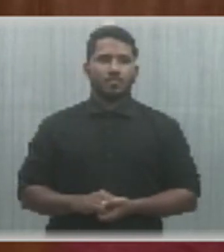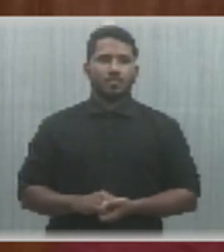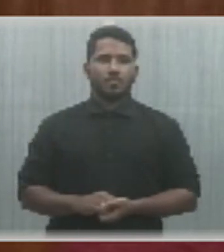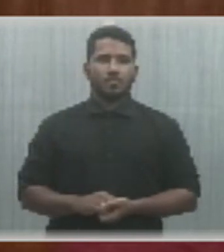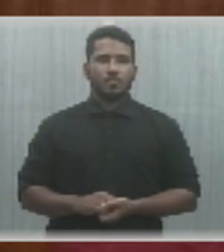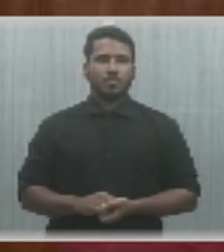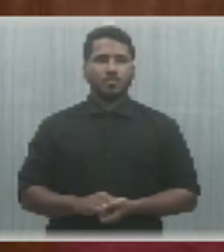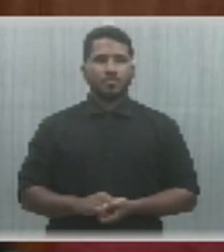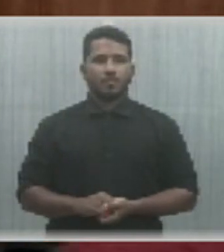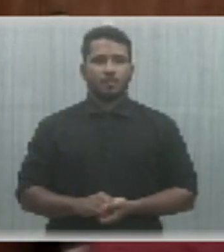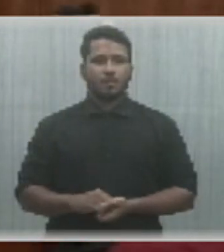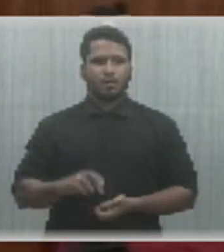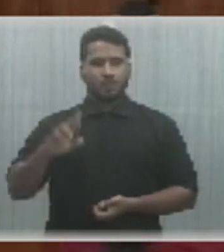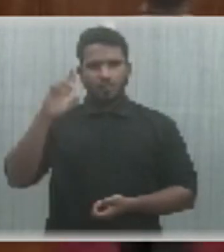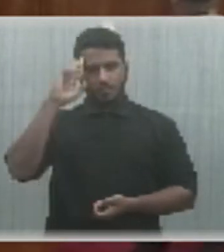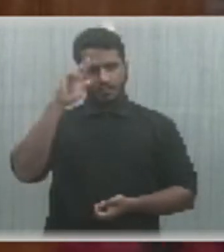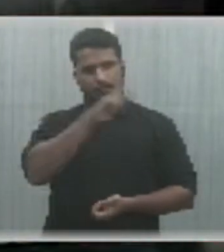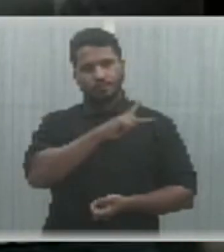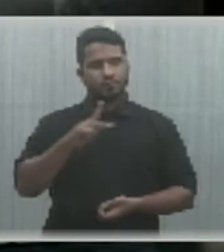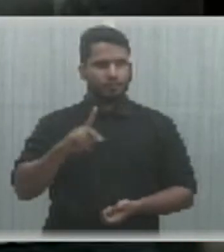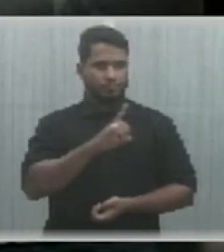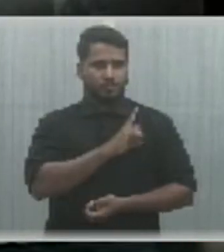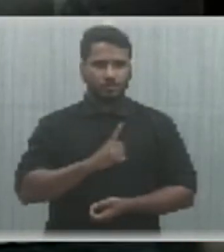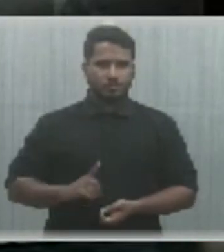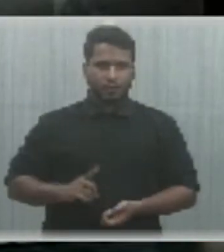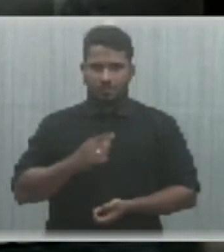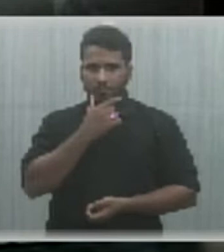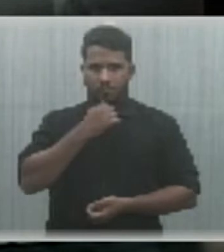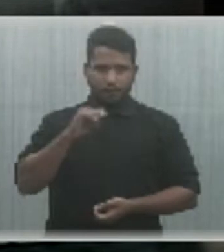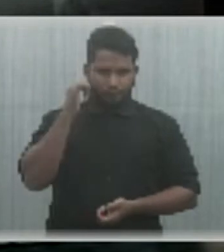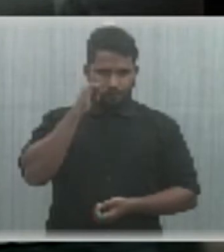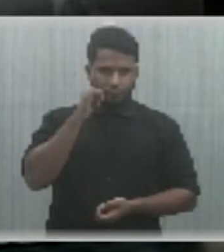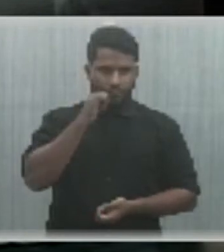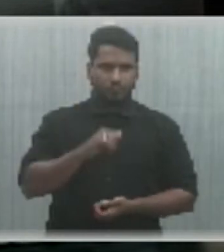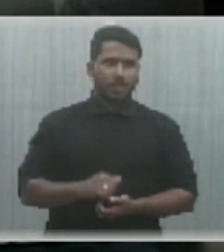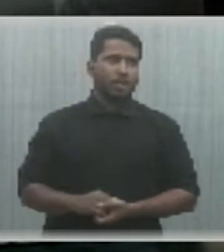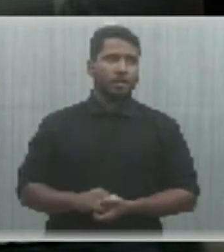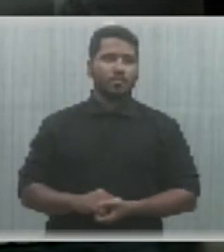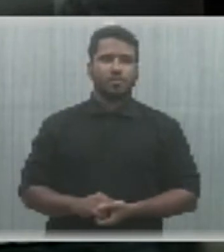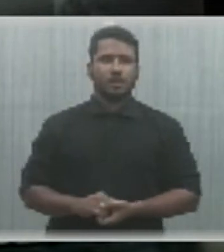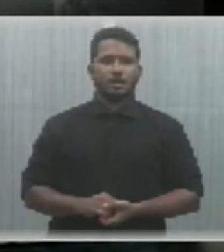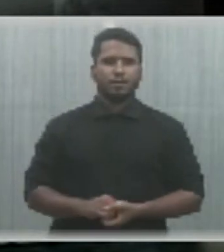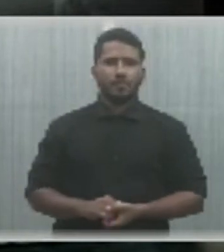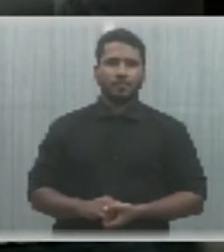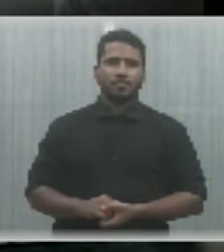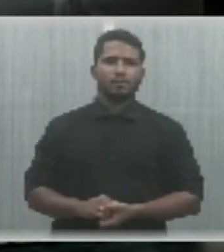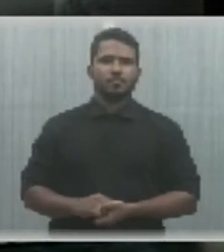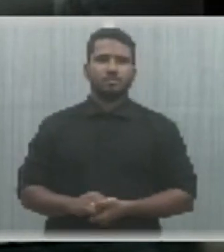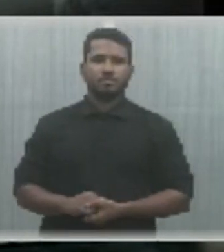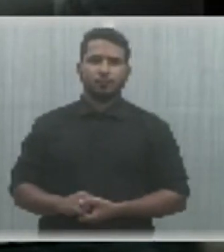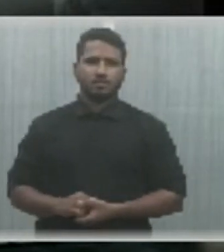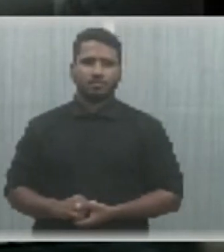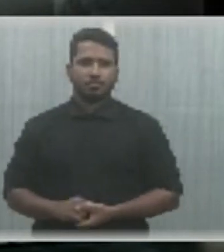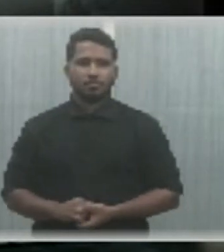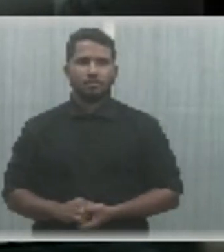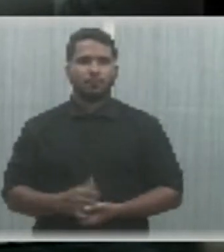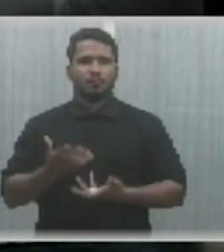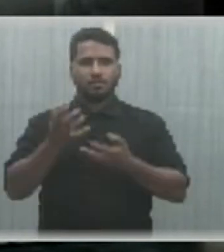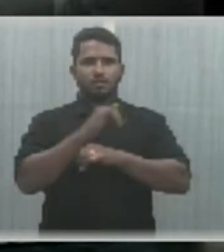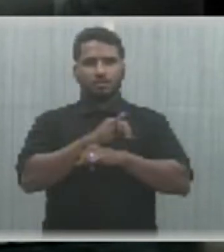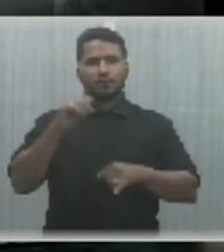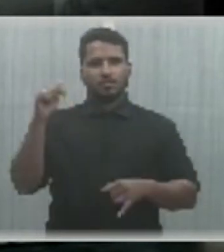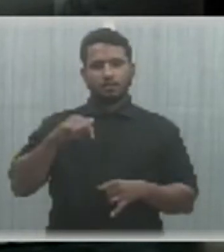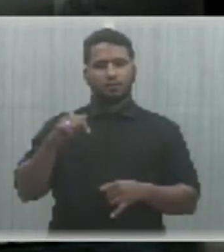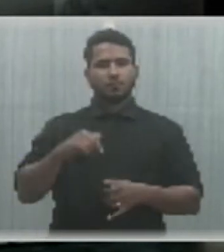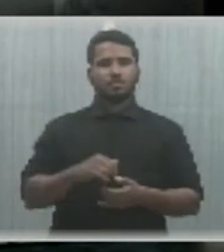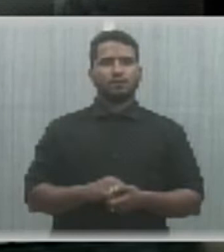Senhor presidente, senhores deputados e deputadas, eu gostaria de registrar